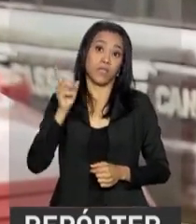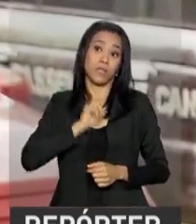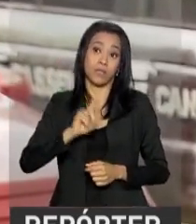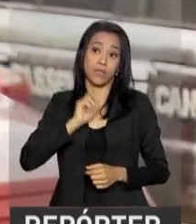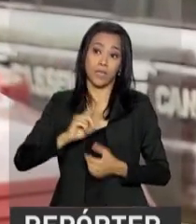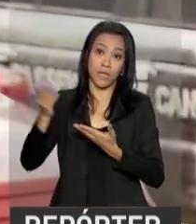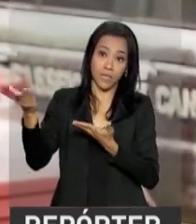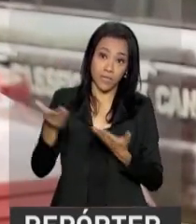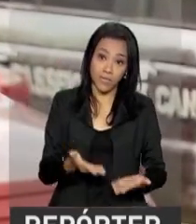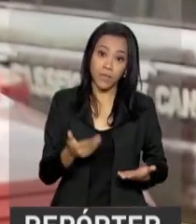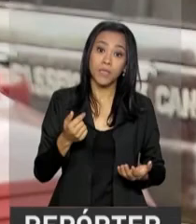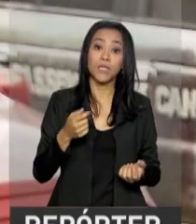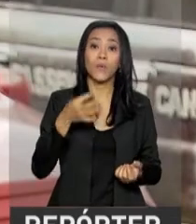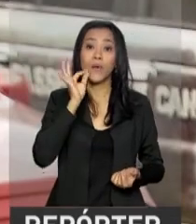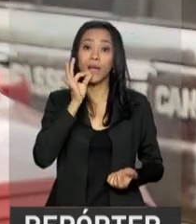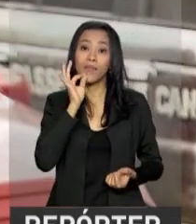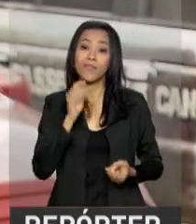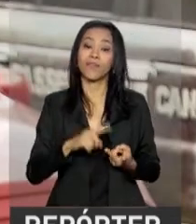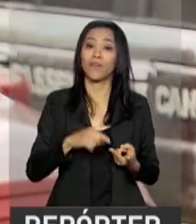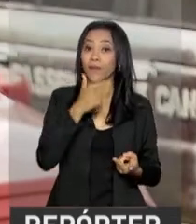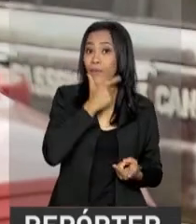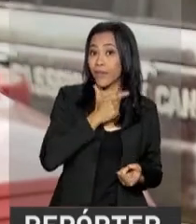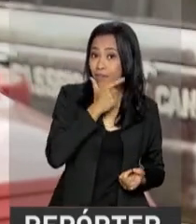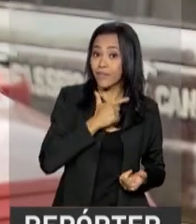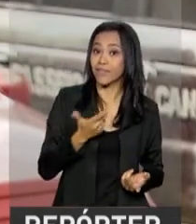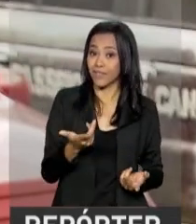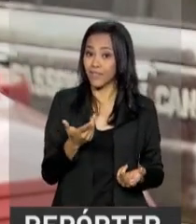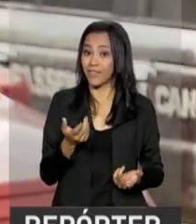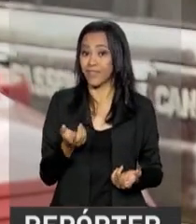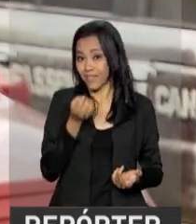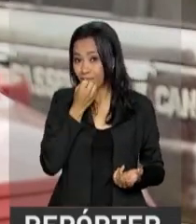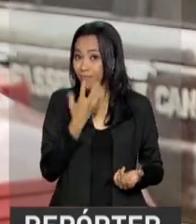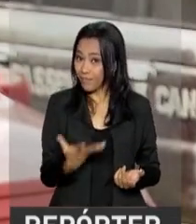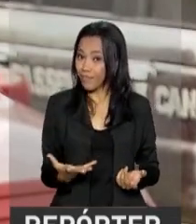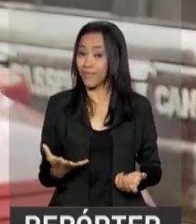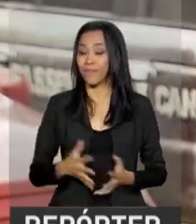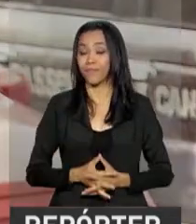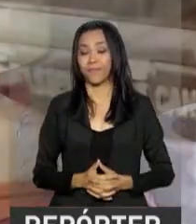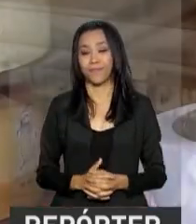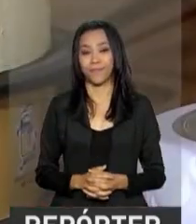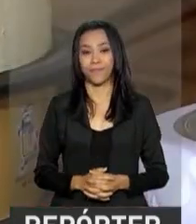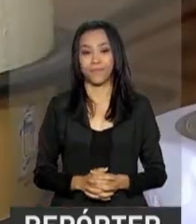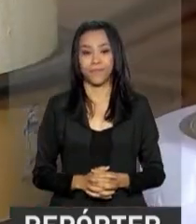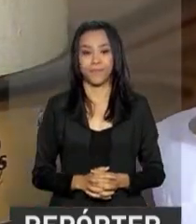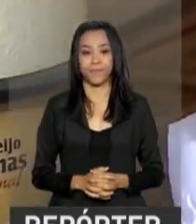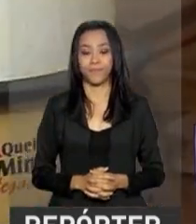né, e café com queijo. Não tem melhor. Não tem melhor.